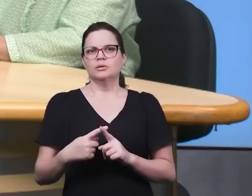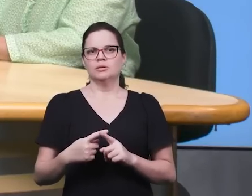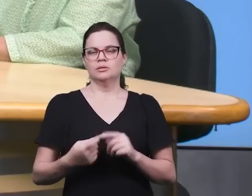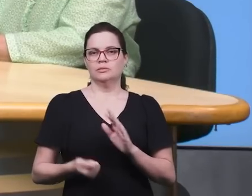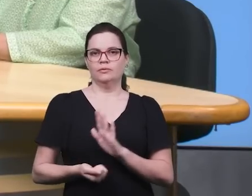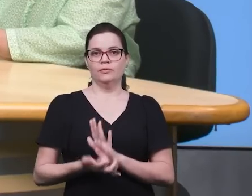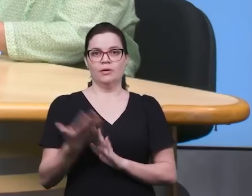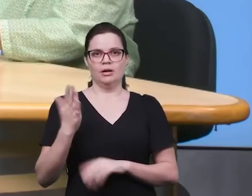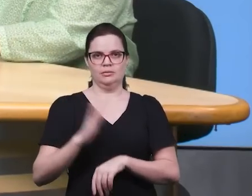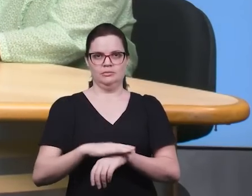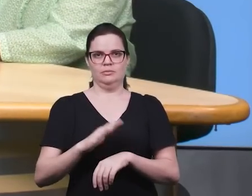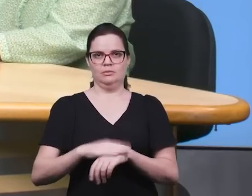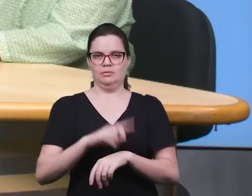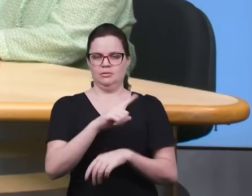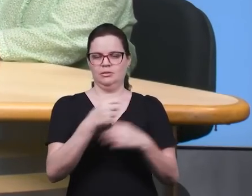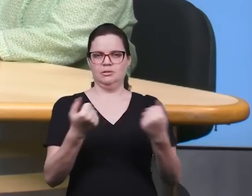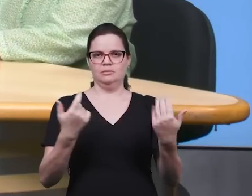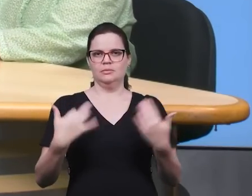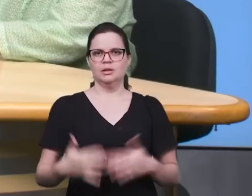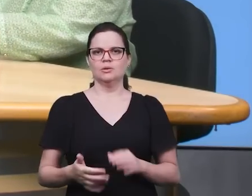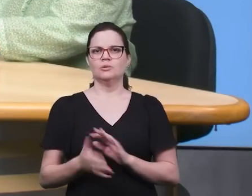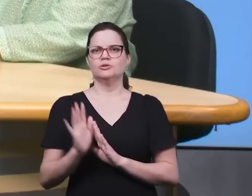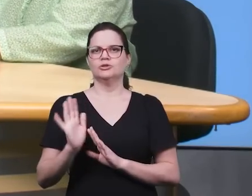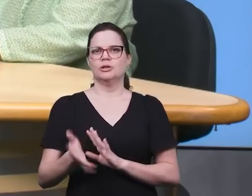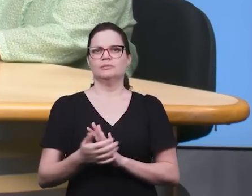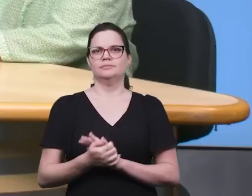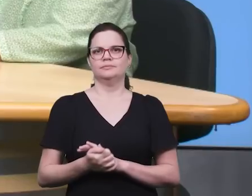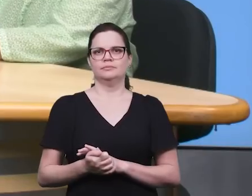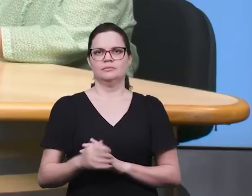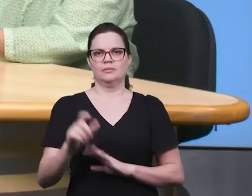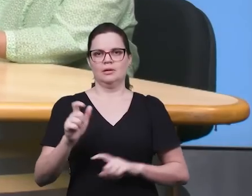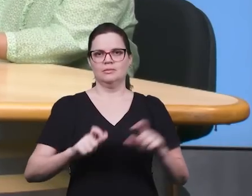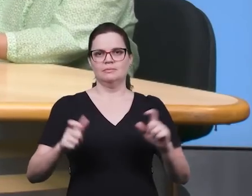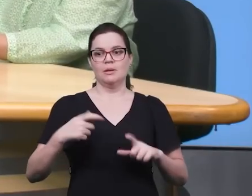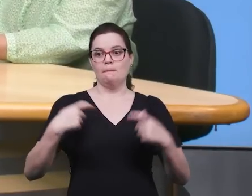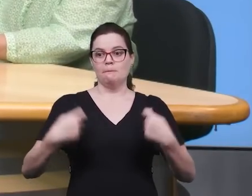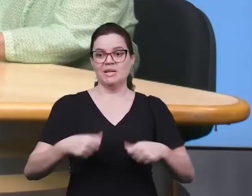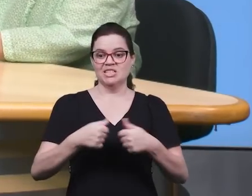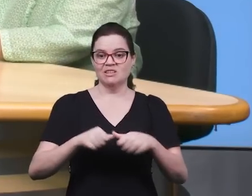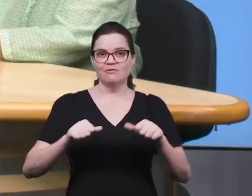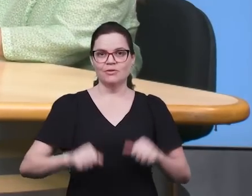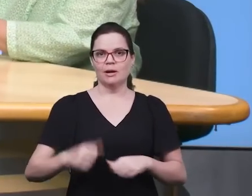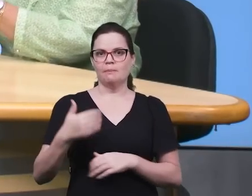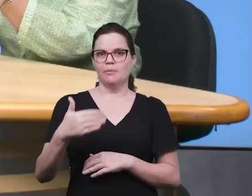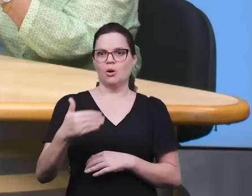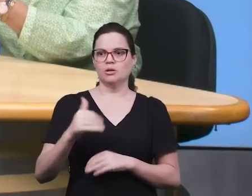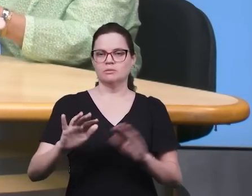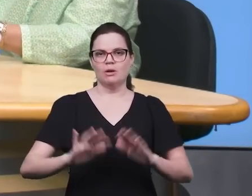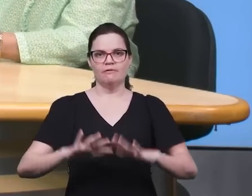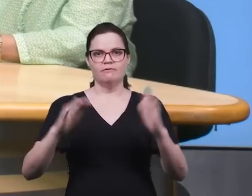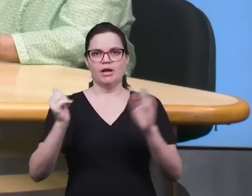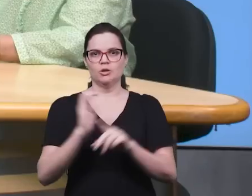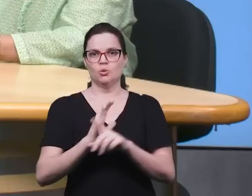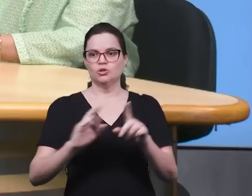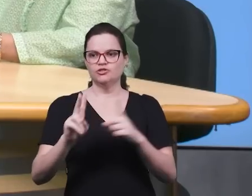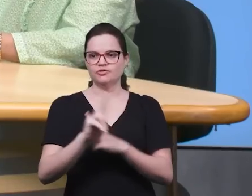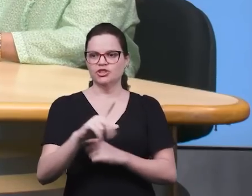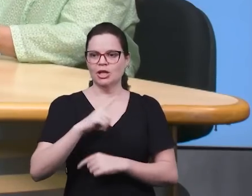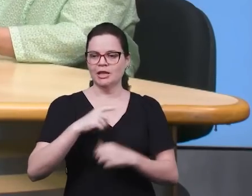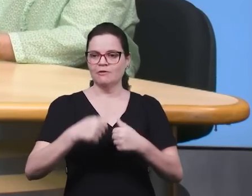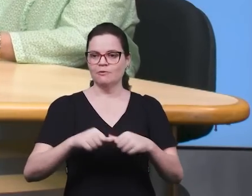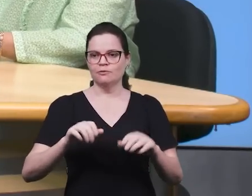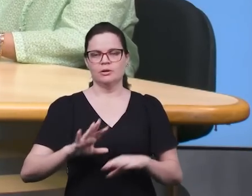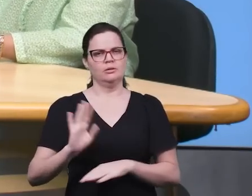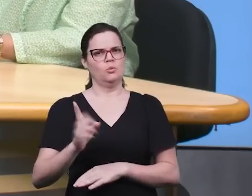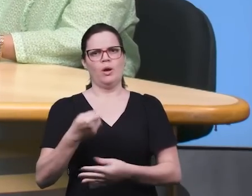muitas vezes, o que você disse, né, das pessoas, não, tem que ficar para o próximo evento. E